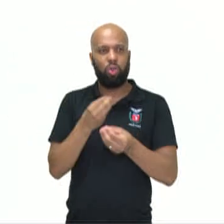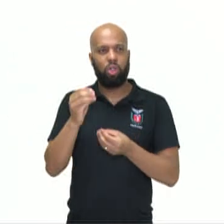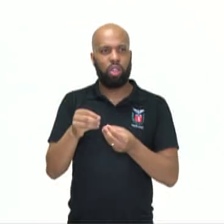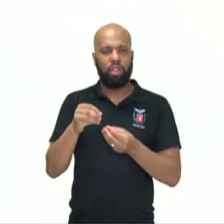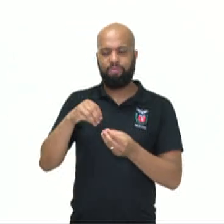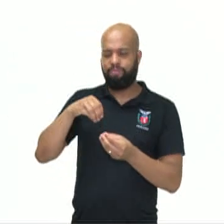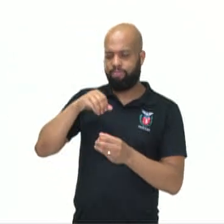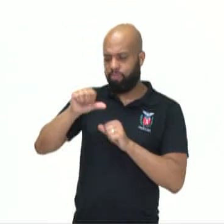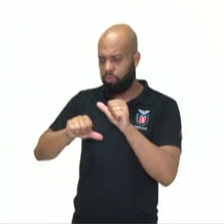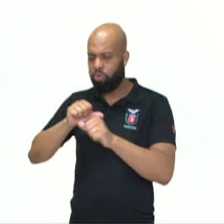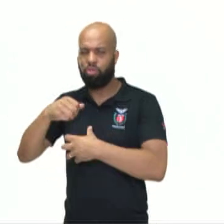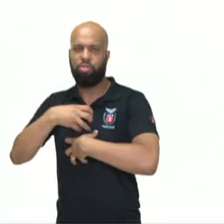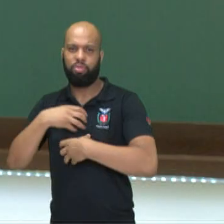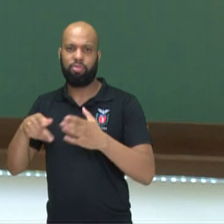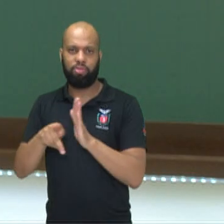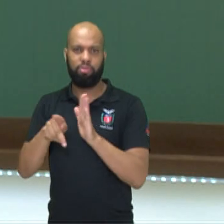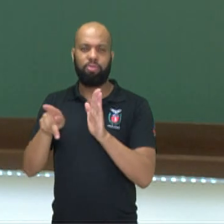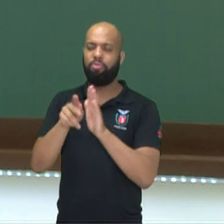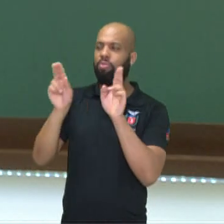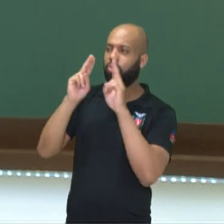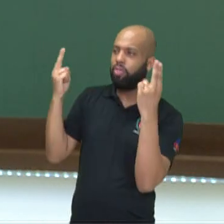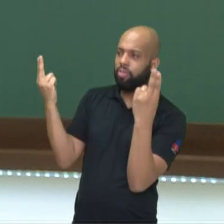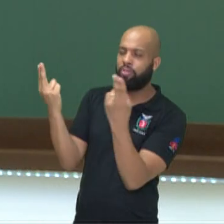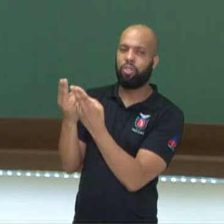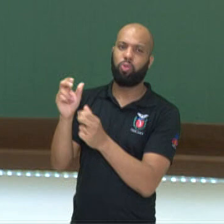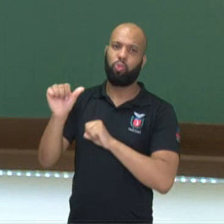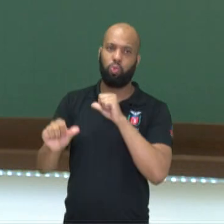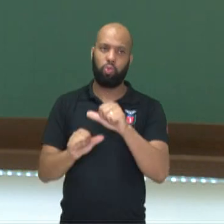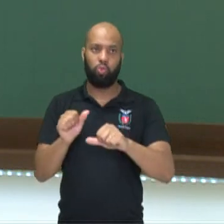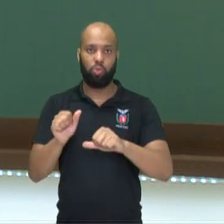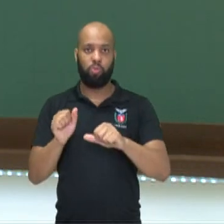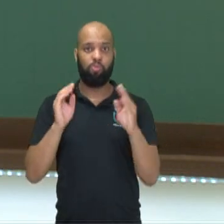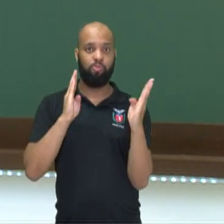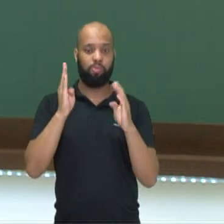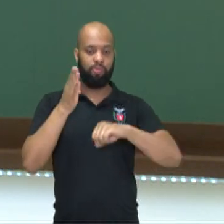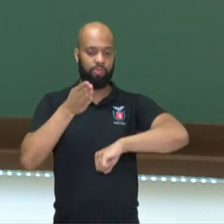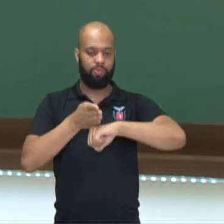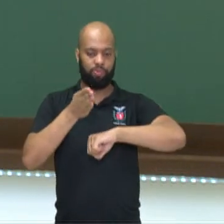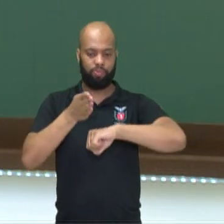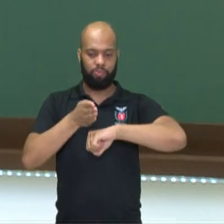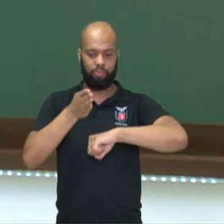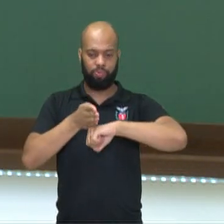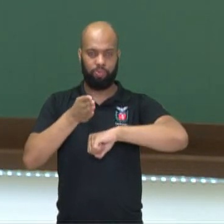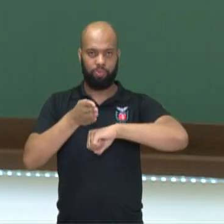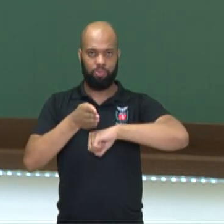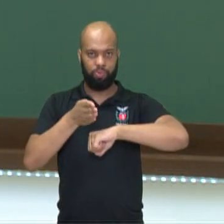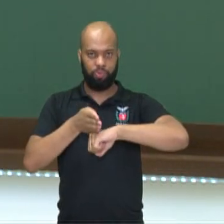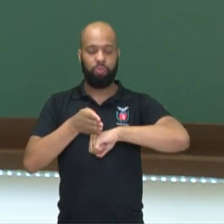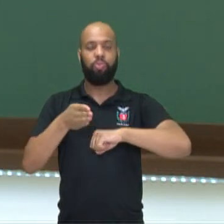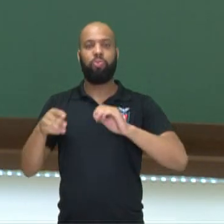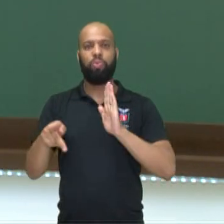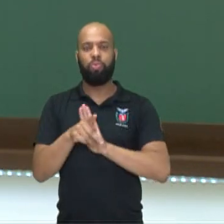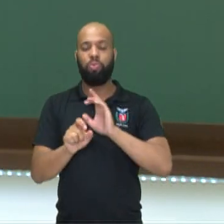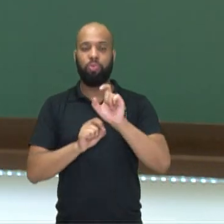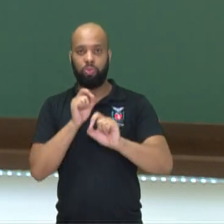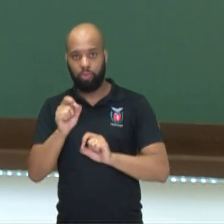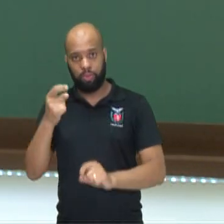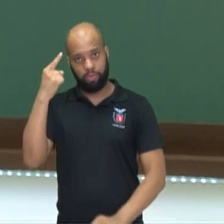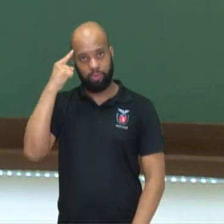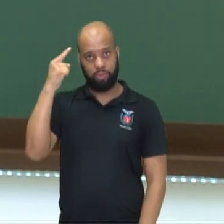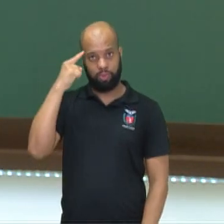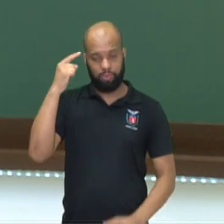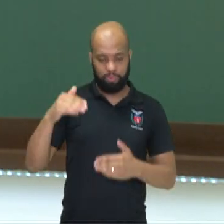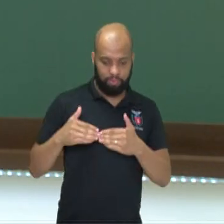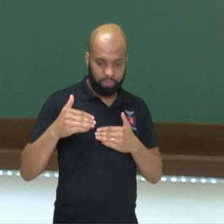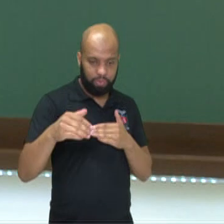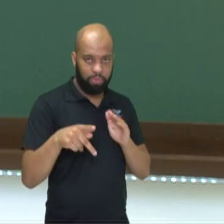Então, essa ideia de cosmos, de universo, sistema solar, foi concebida, repensada a